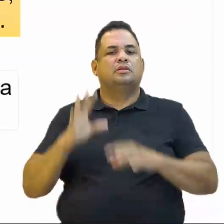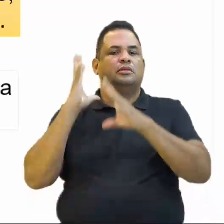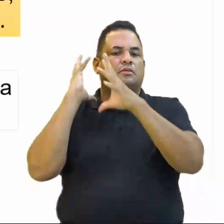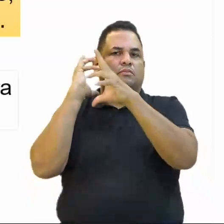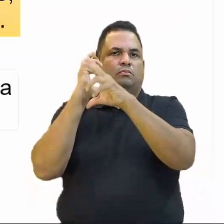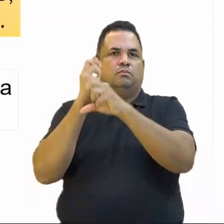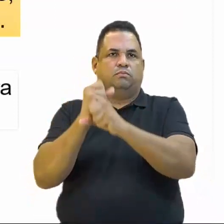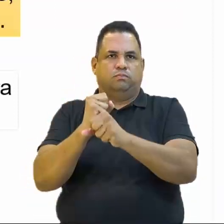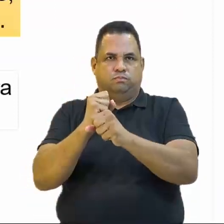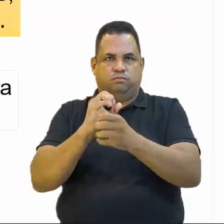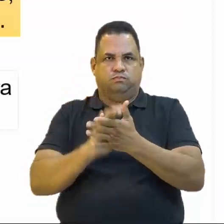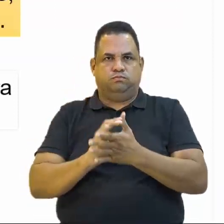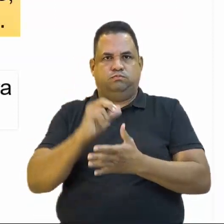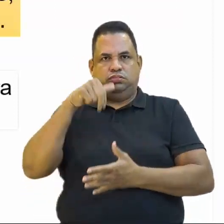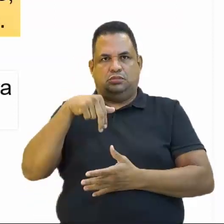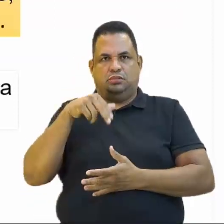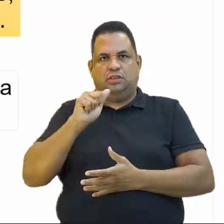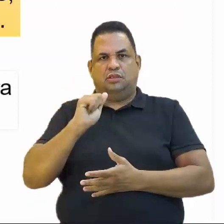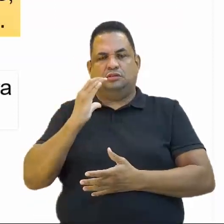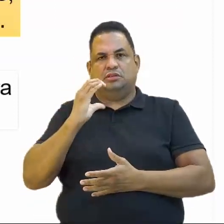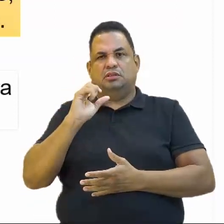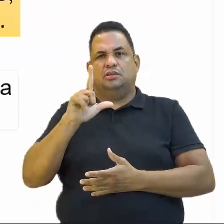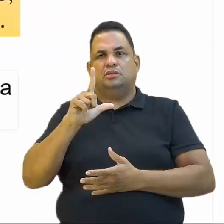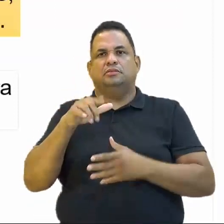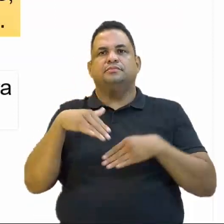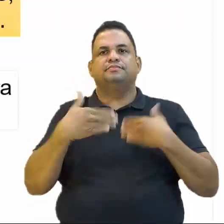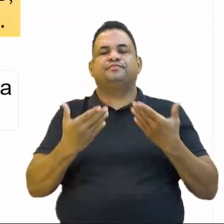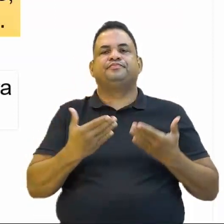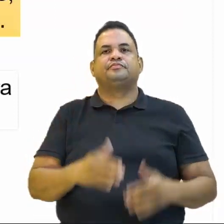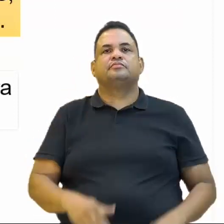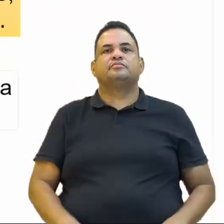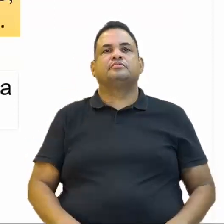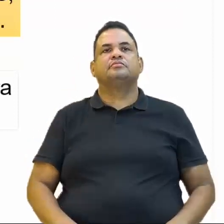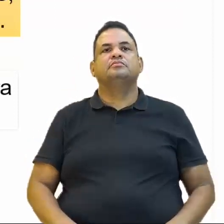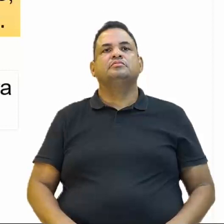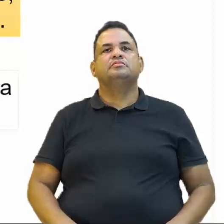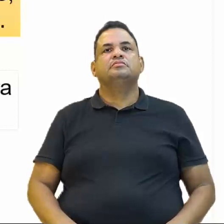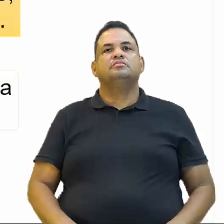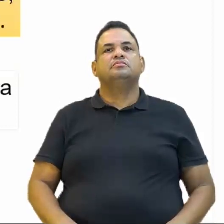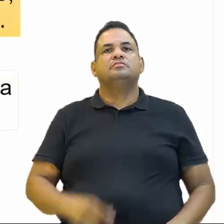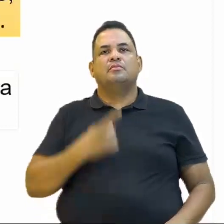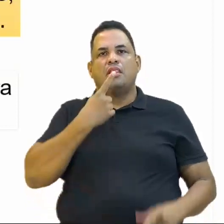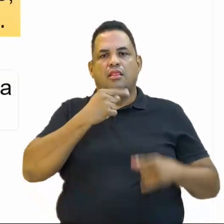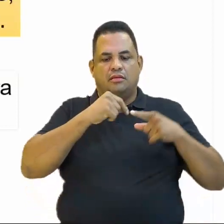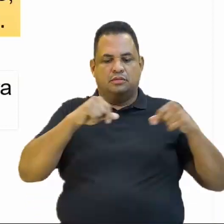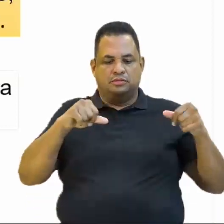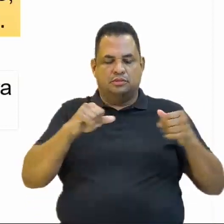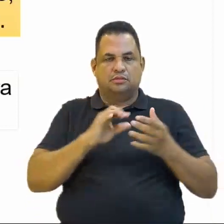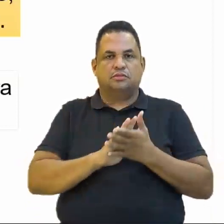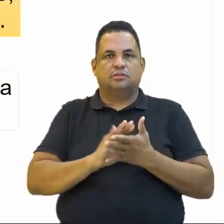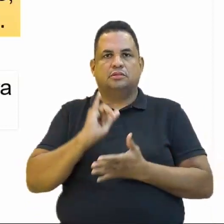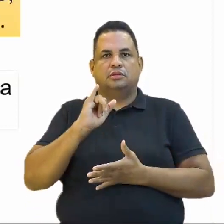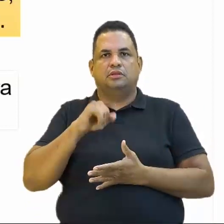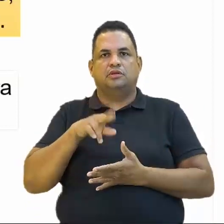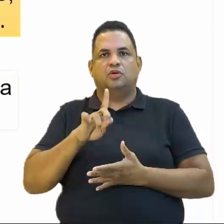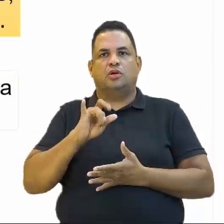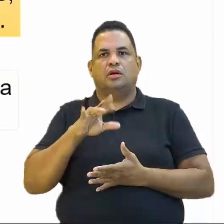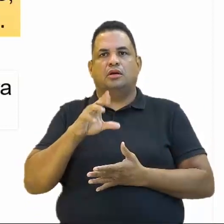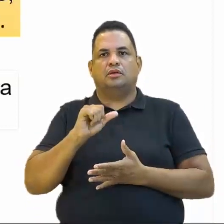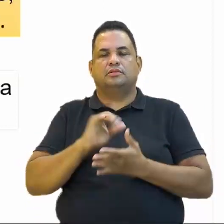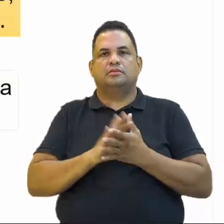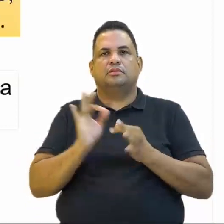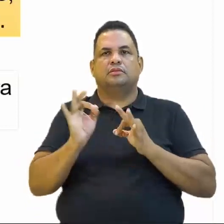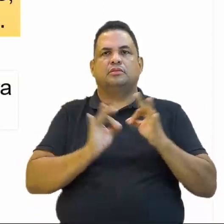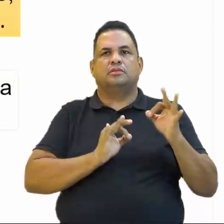cloreto de sódio, a gente viu que o cloreto é um sal inorgânico e é formado